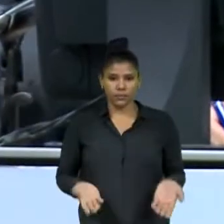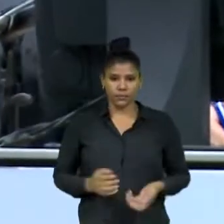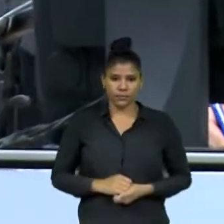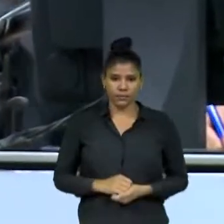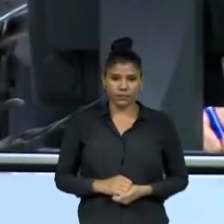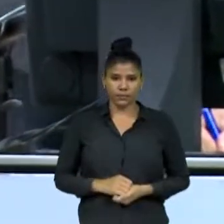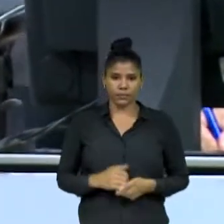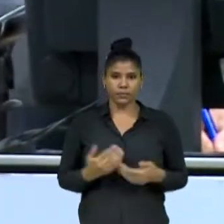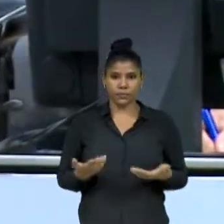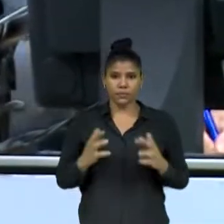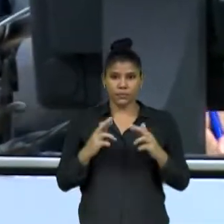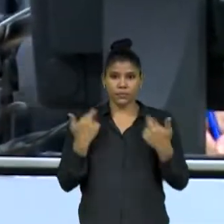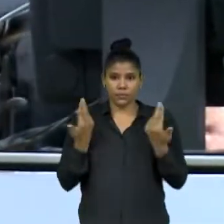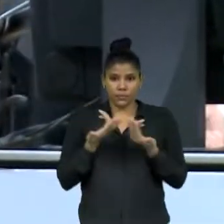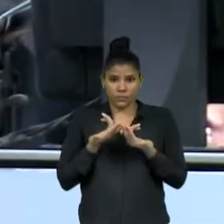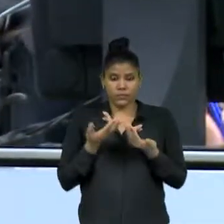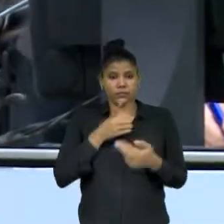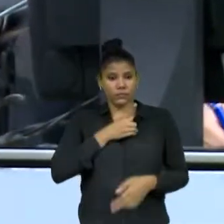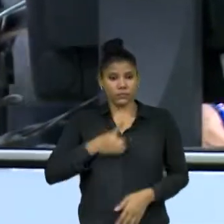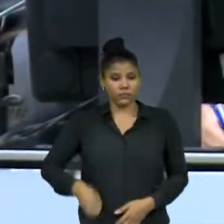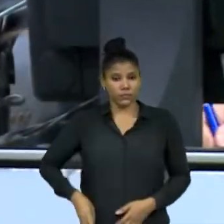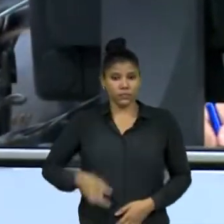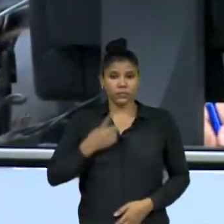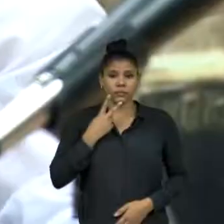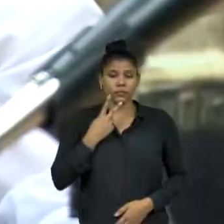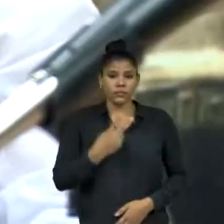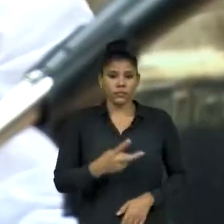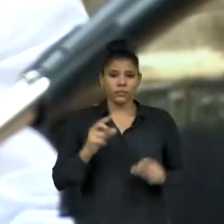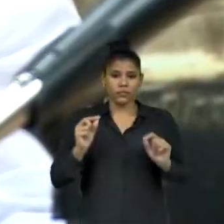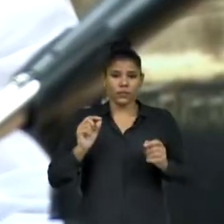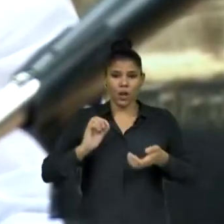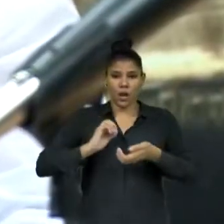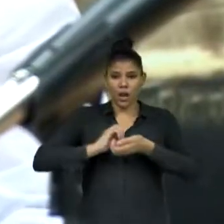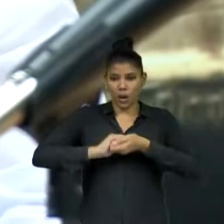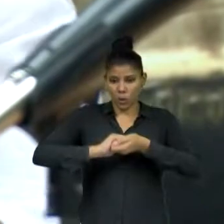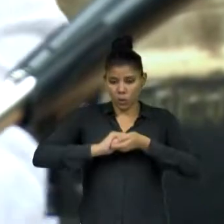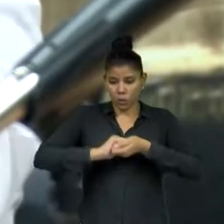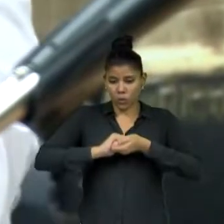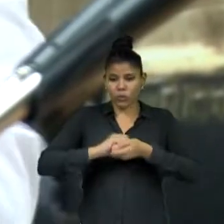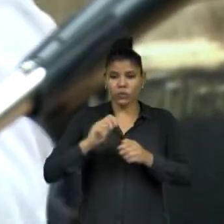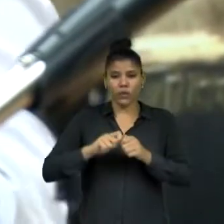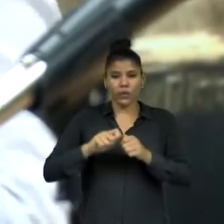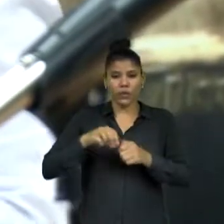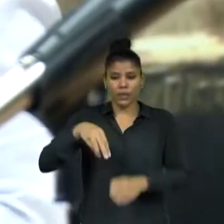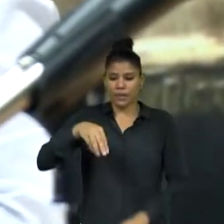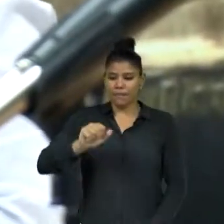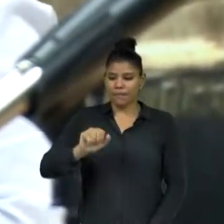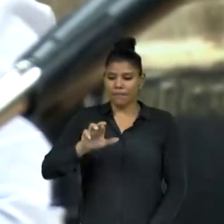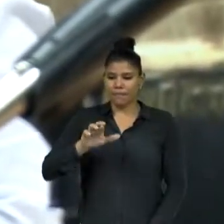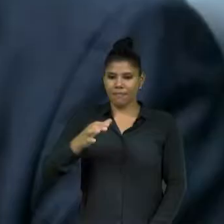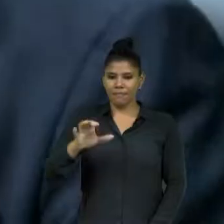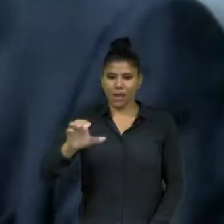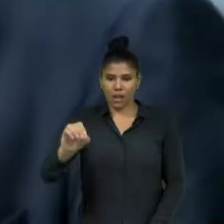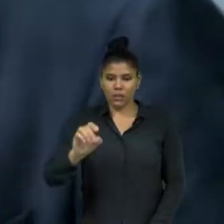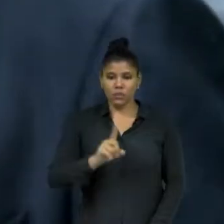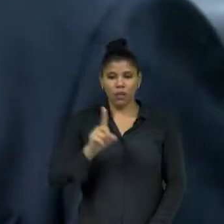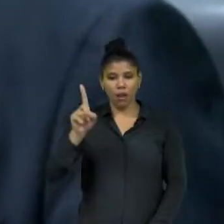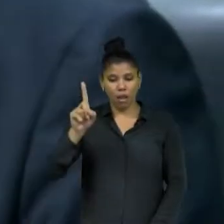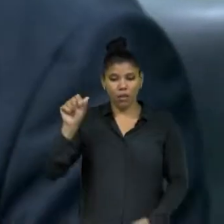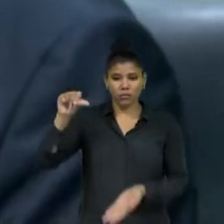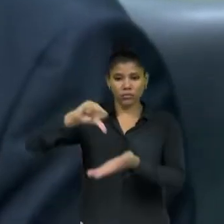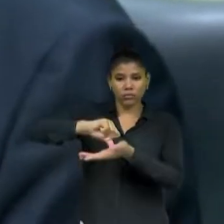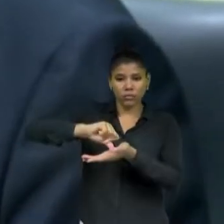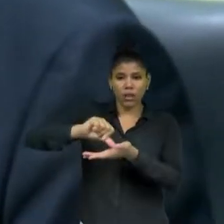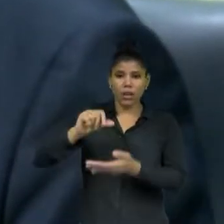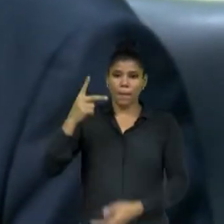reunião, os parlamentares citaram um acordo que foi feito em março de 2020 na sede da Procuradoria-Geral de Justiça, que permitiu o